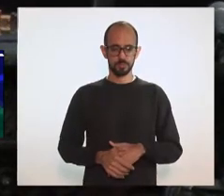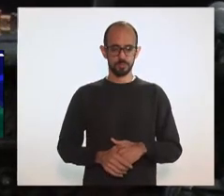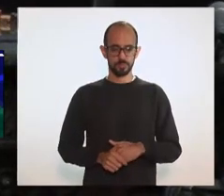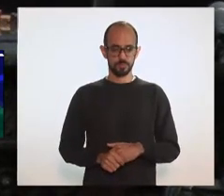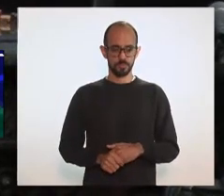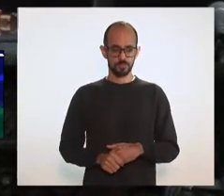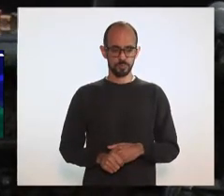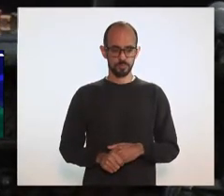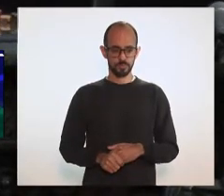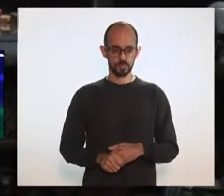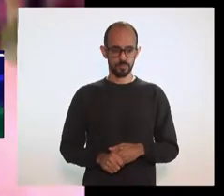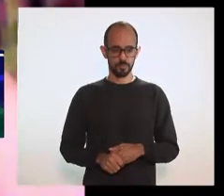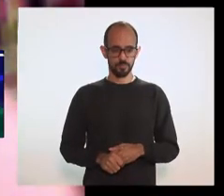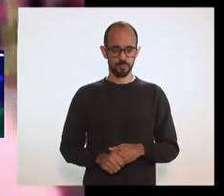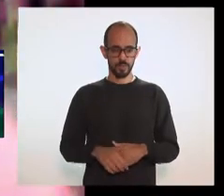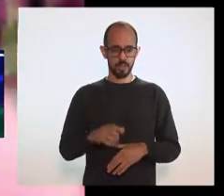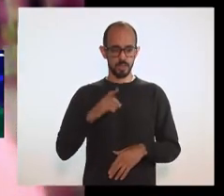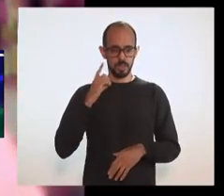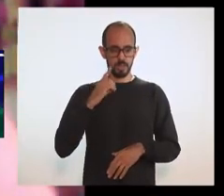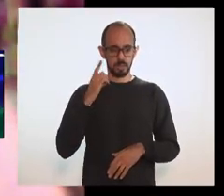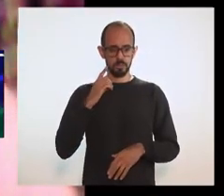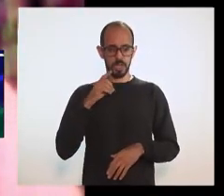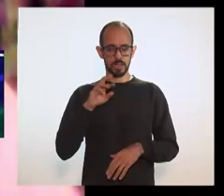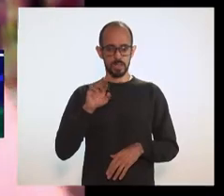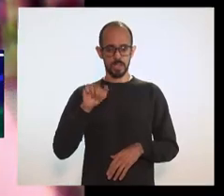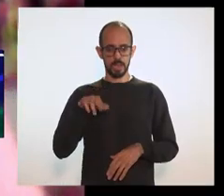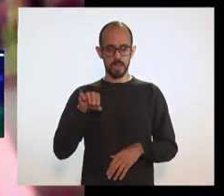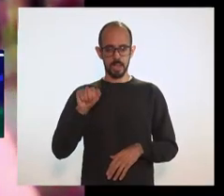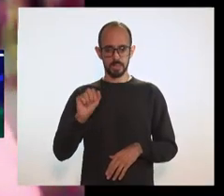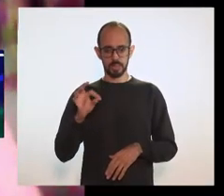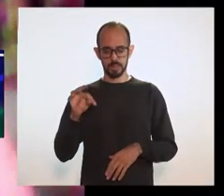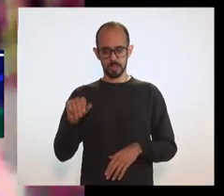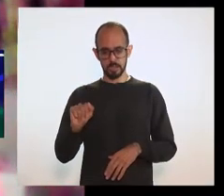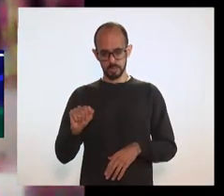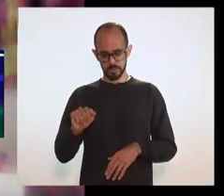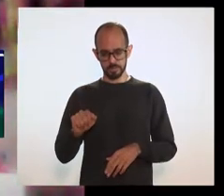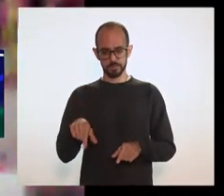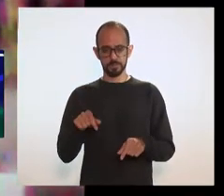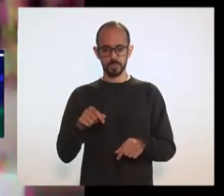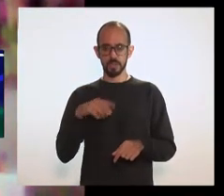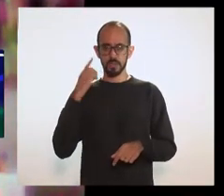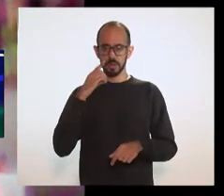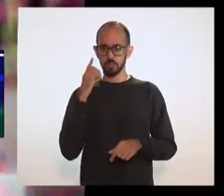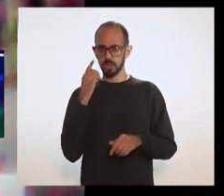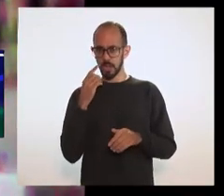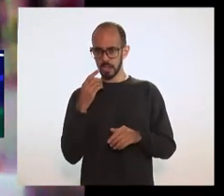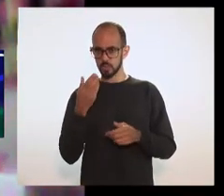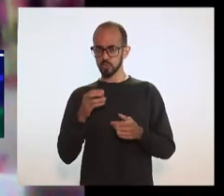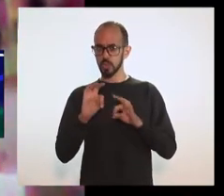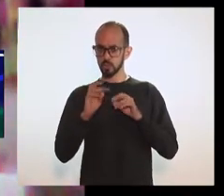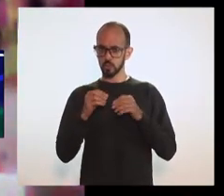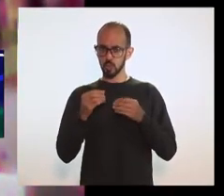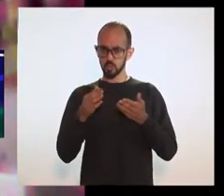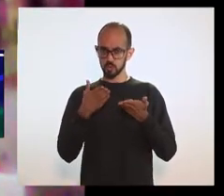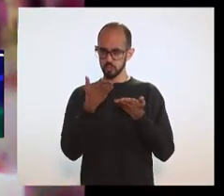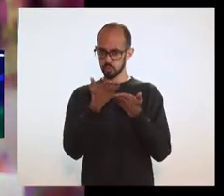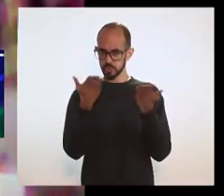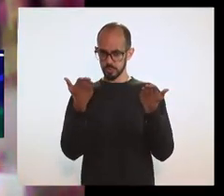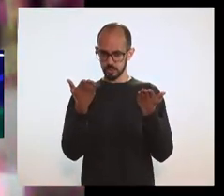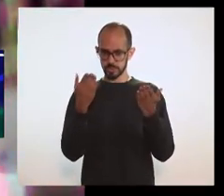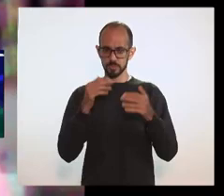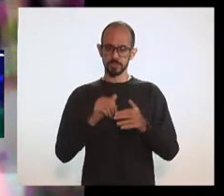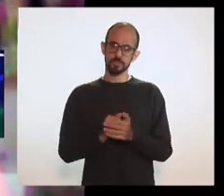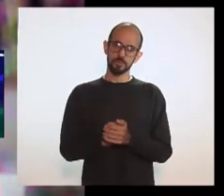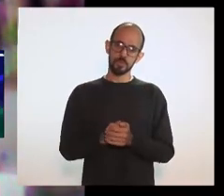Deputada Renata Souza, presidindo aqui a nossa sessão, deputados, deputadas e todos aqueles que nos assistem. Eu venho mais uma